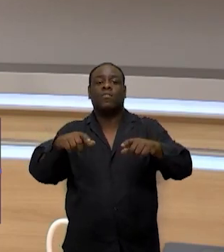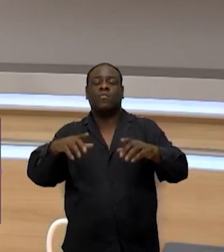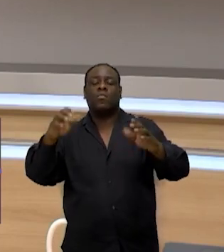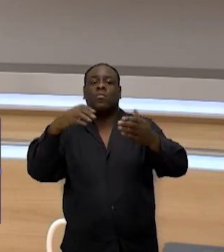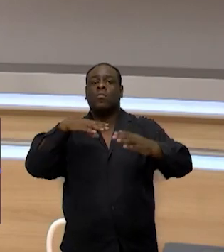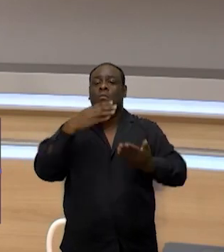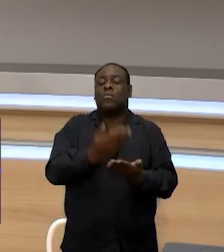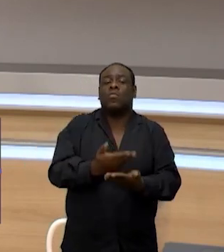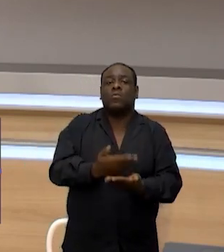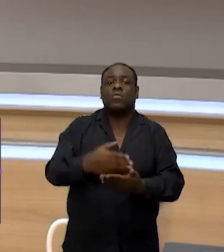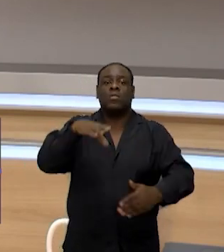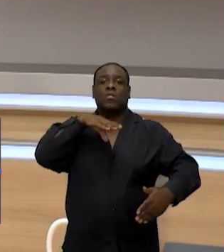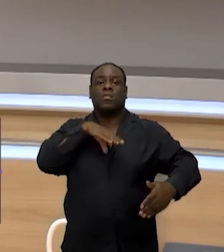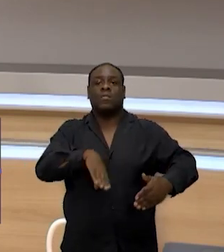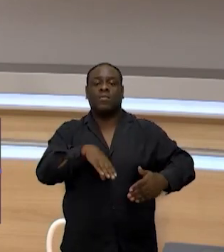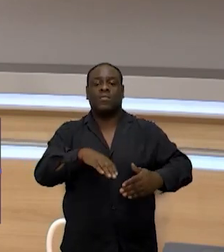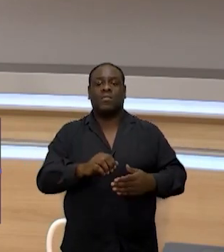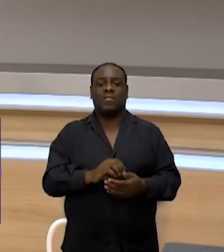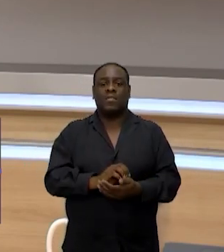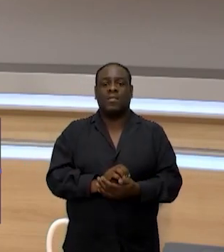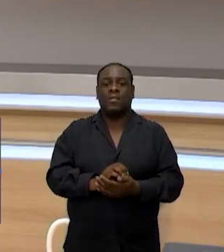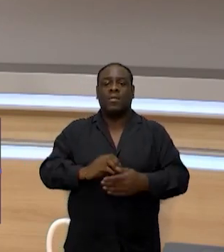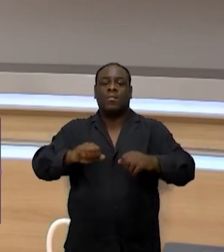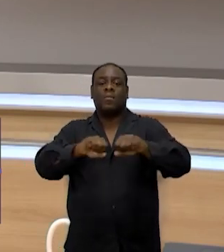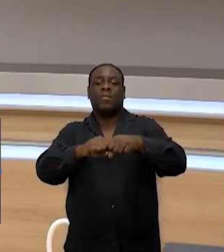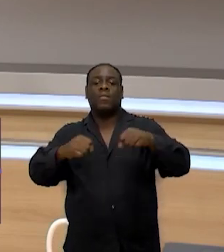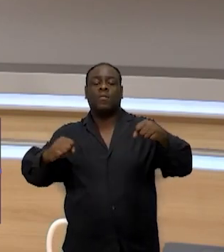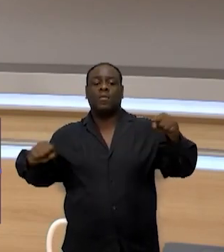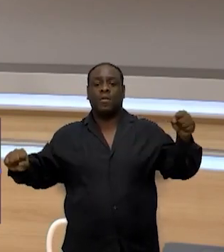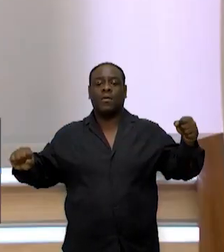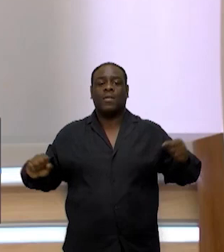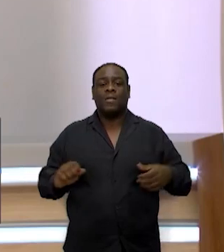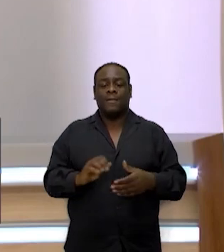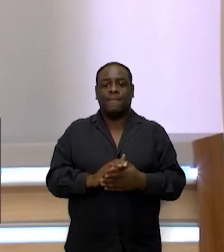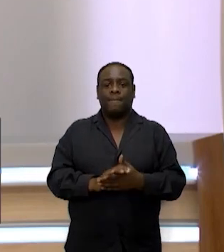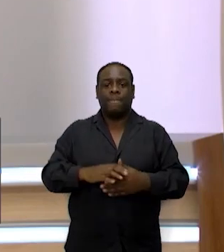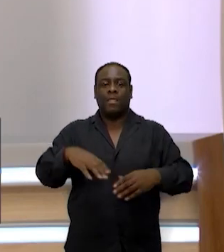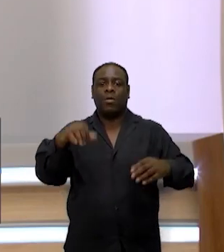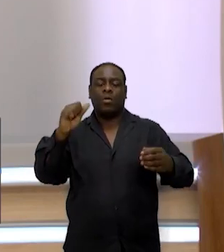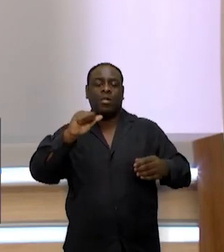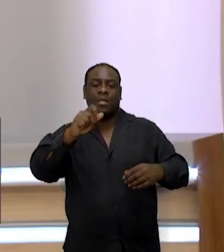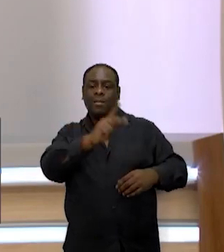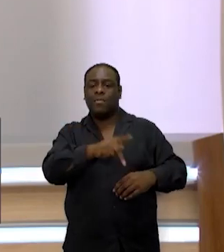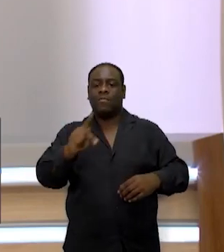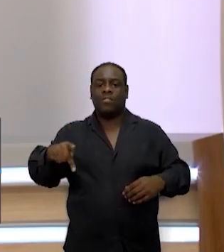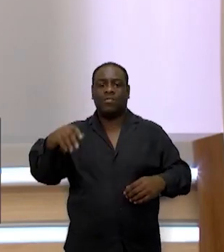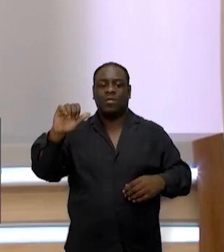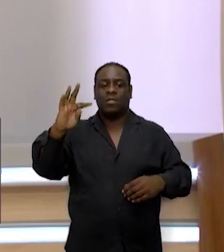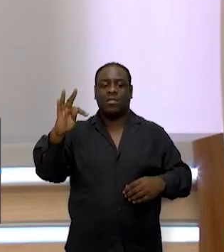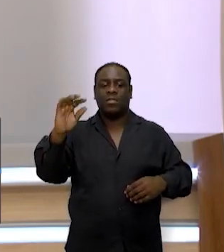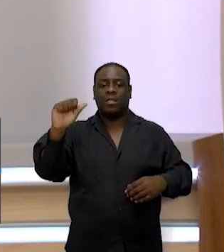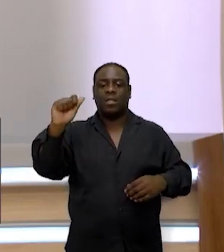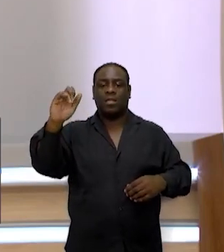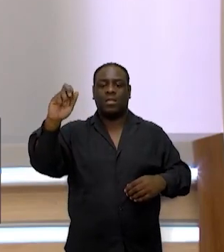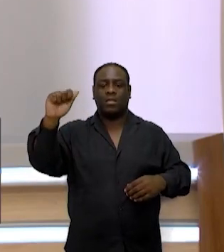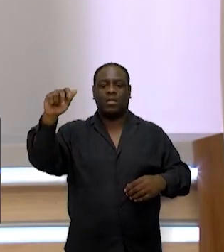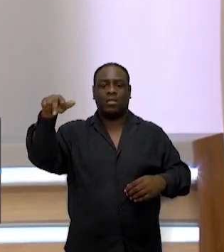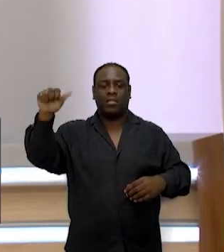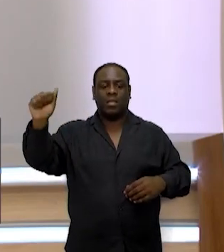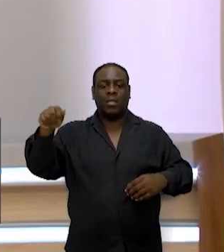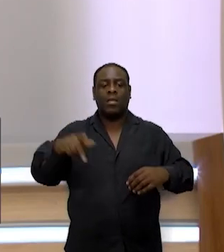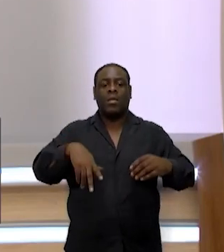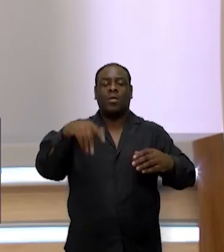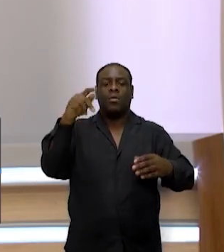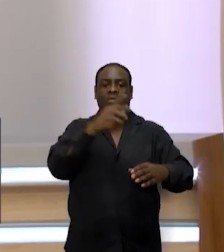língua portuguesa. Hoje, claro, com ela, a professora Tayana. Olá, alunos da terceira série da EJA, acompanhe